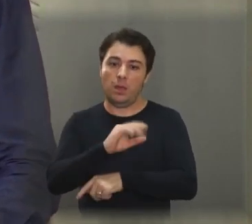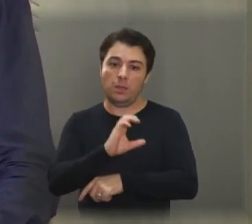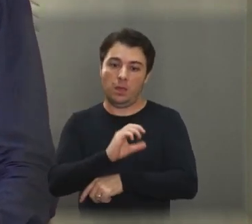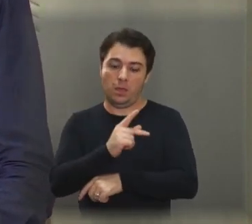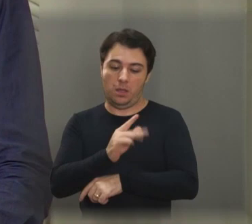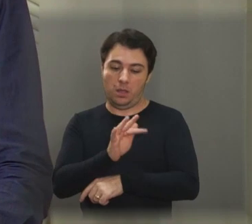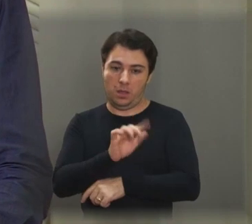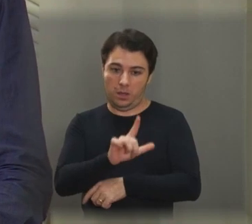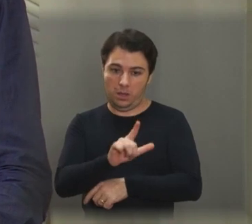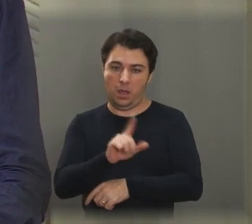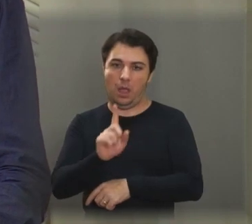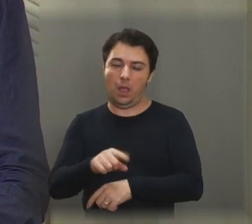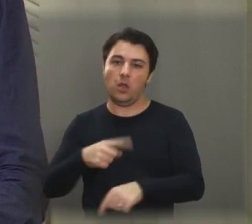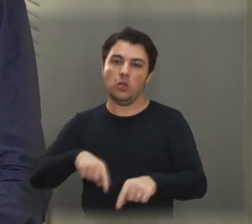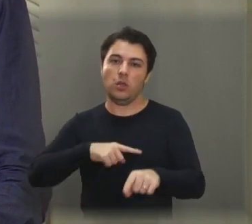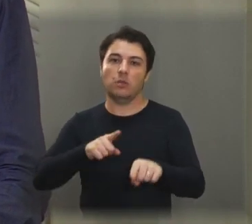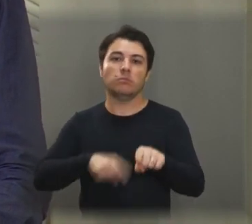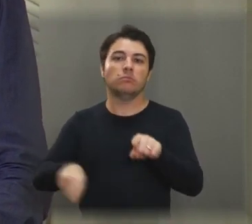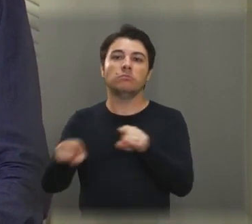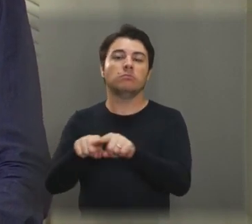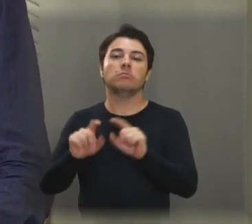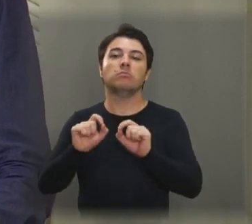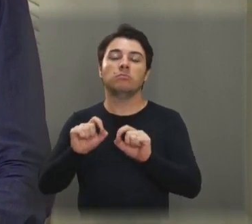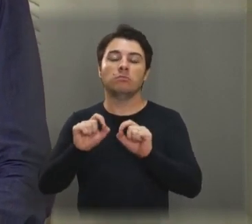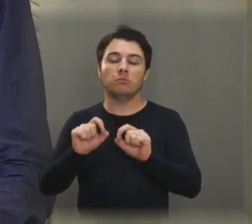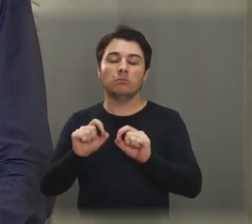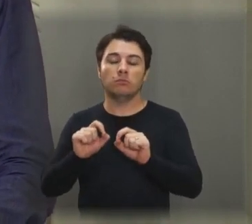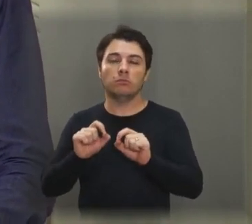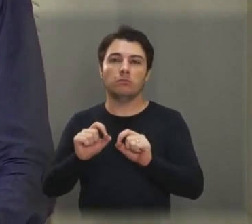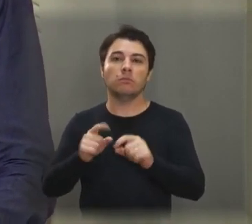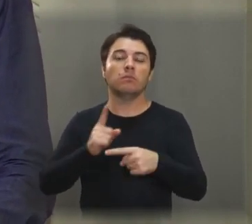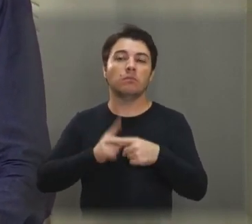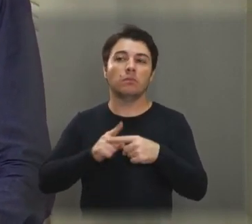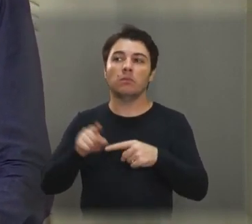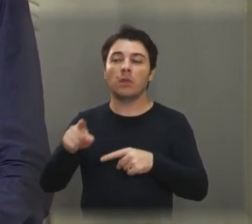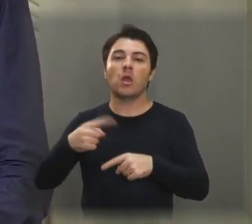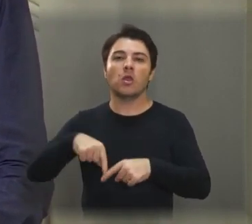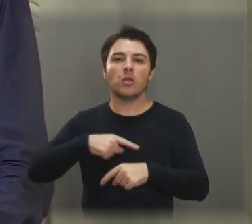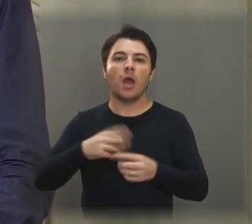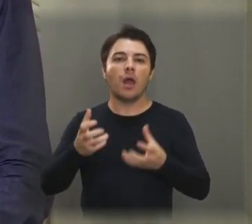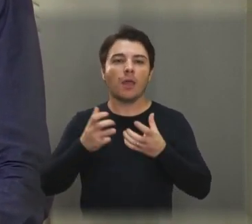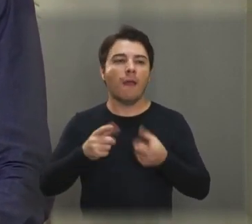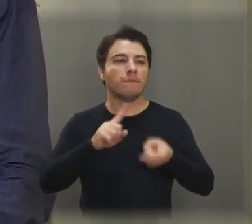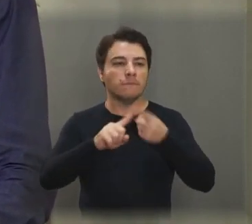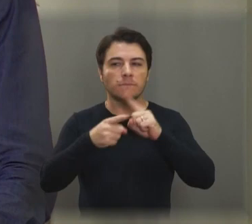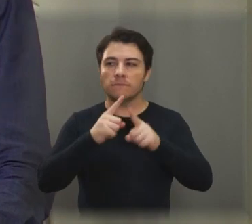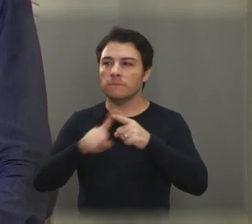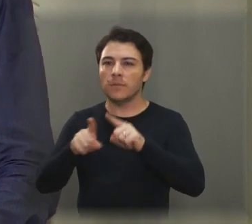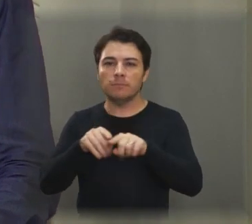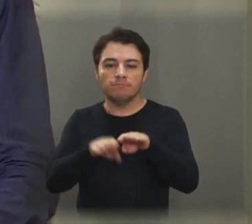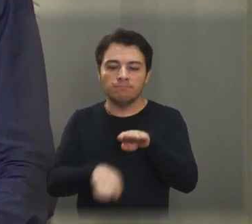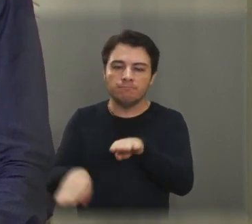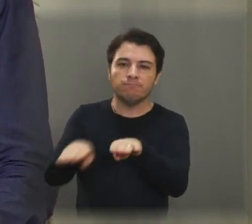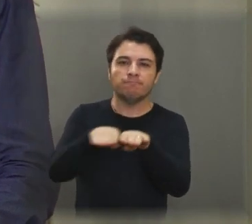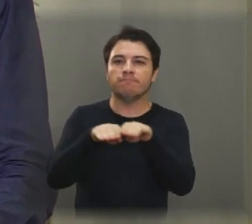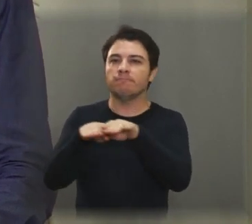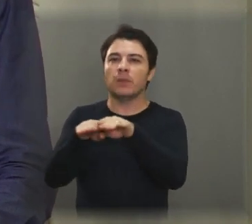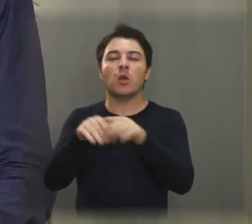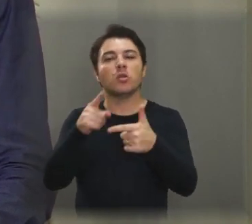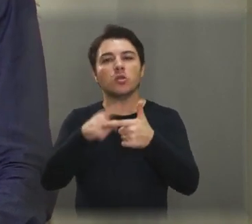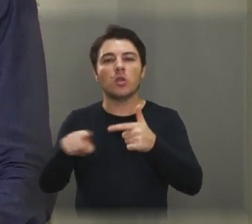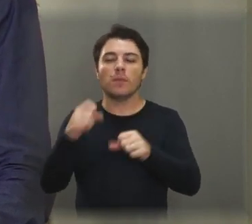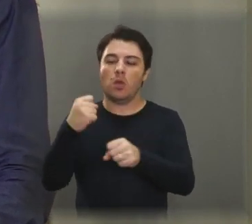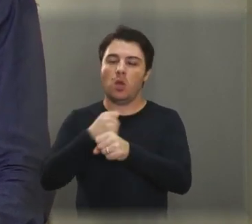da CPFL serviços nosso parceiro para fazer uma um alinhamento do procedimento em função das obras de